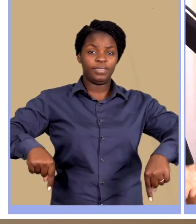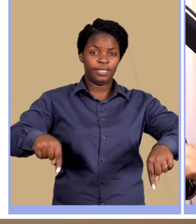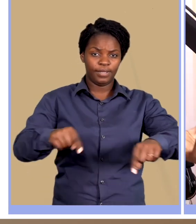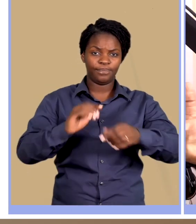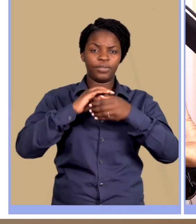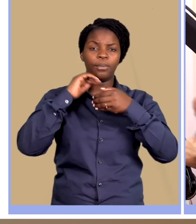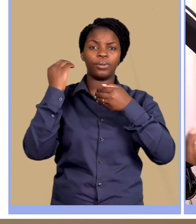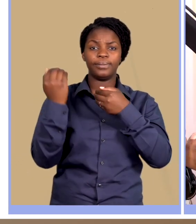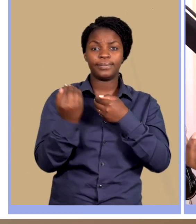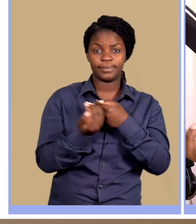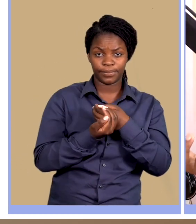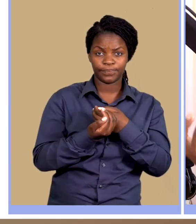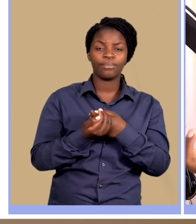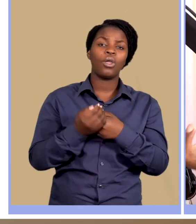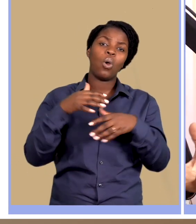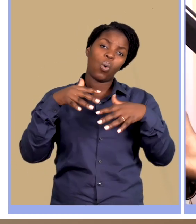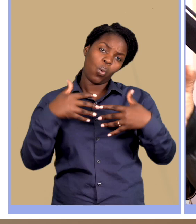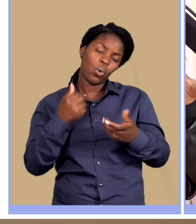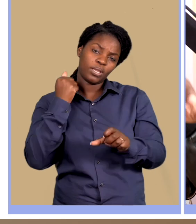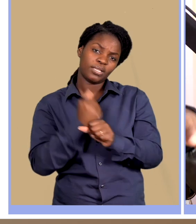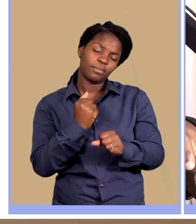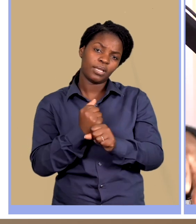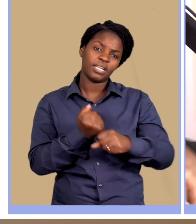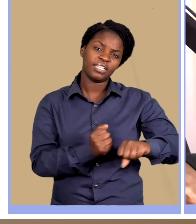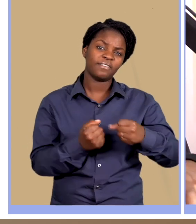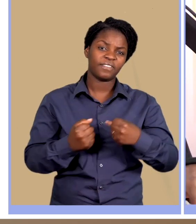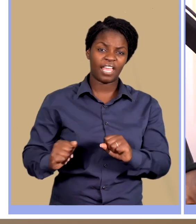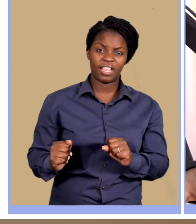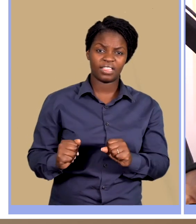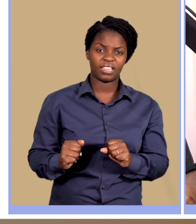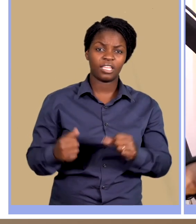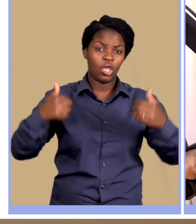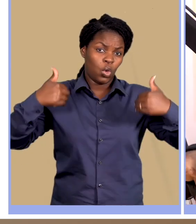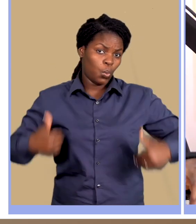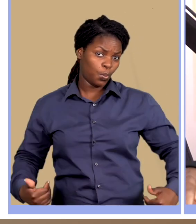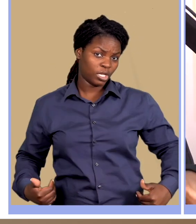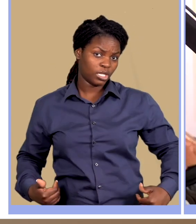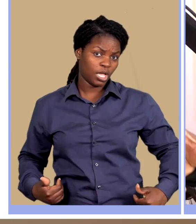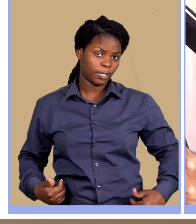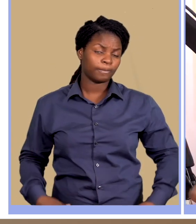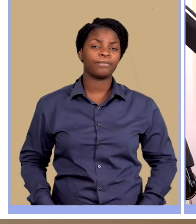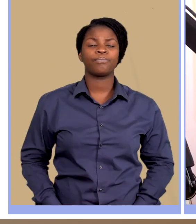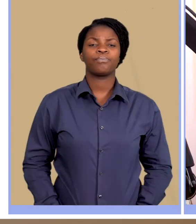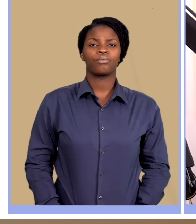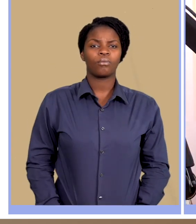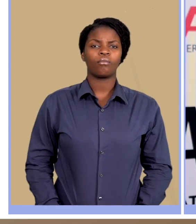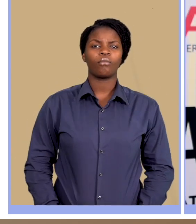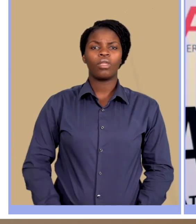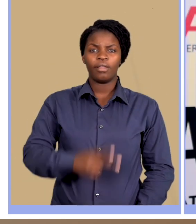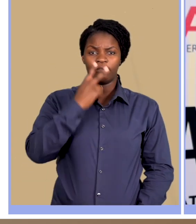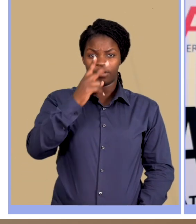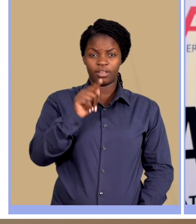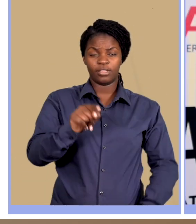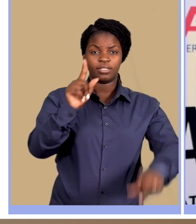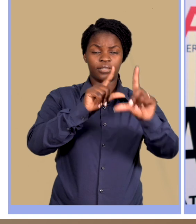humanitária, trazerem a deficiência dentro do seu pacote de necessidades, as coisas vão ser facilitadas. Vão